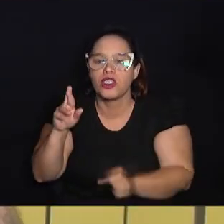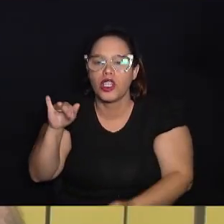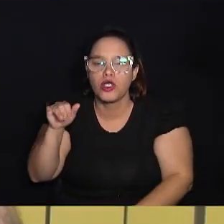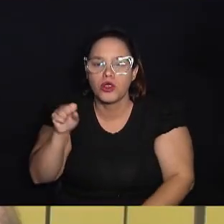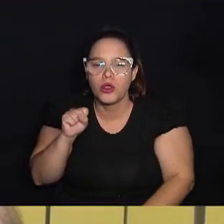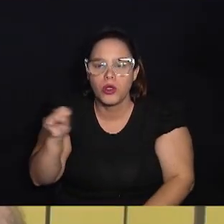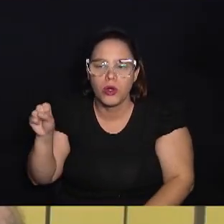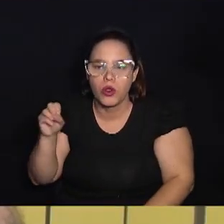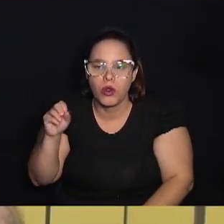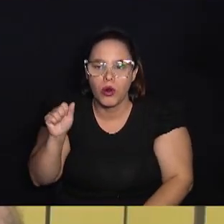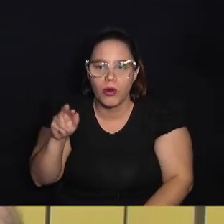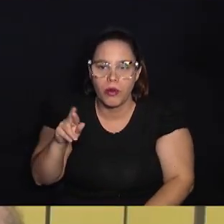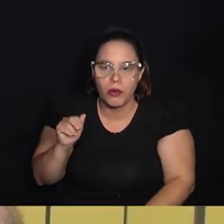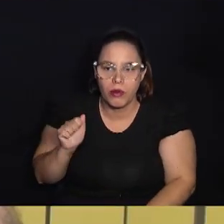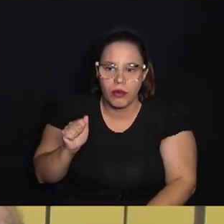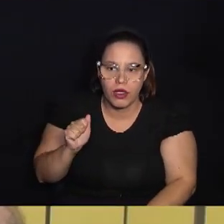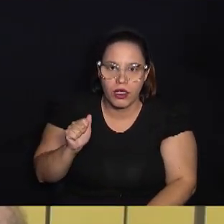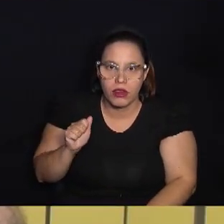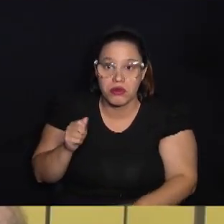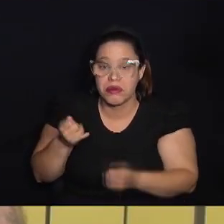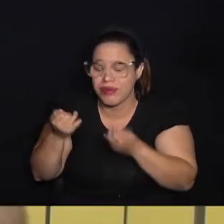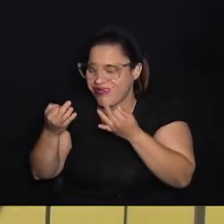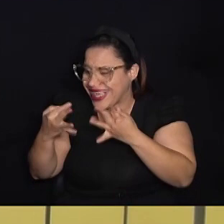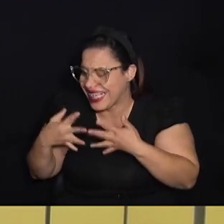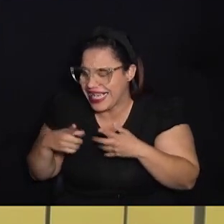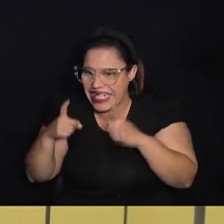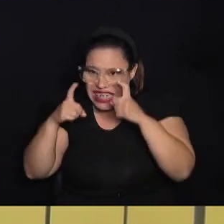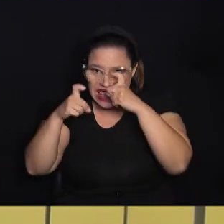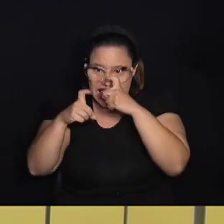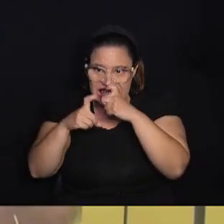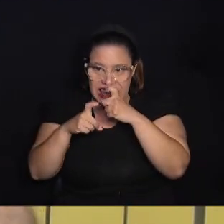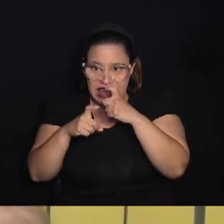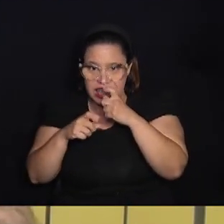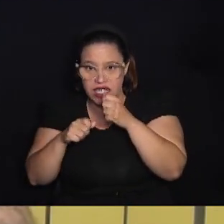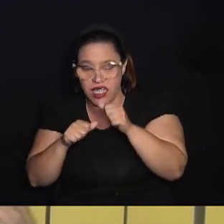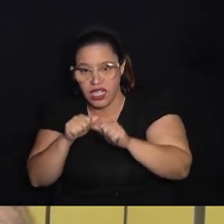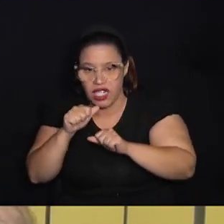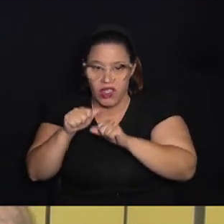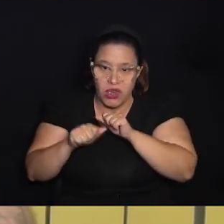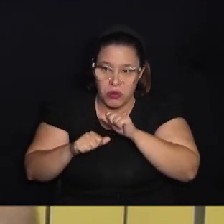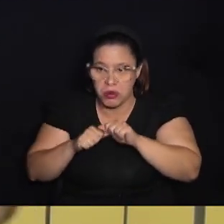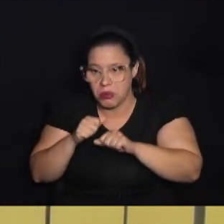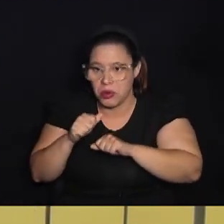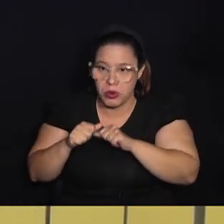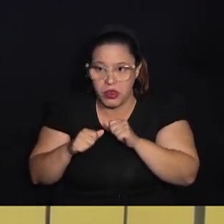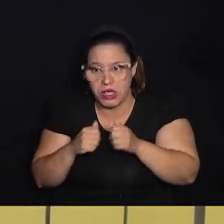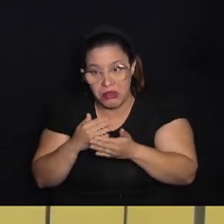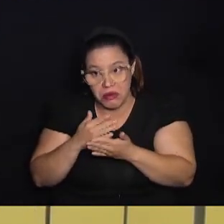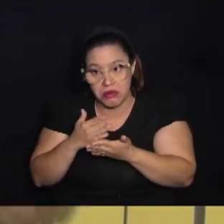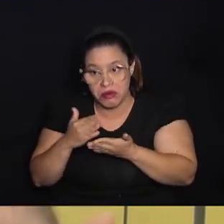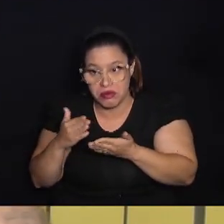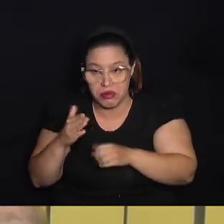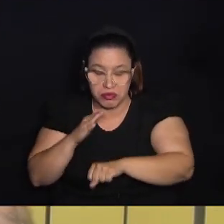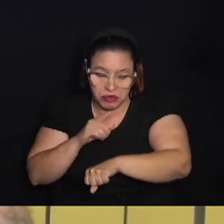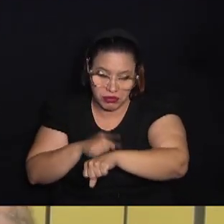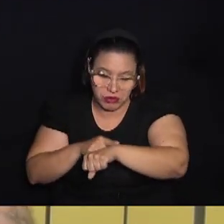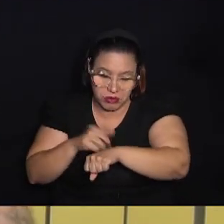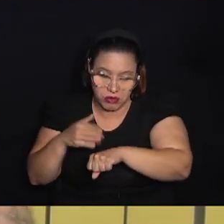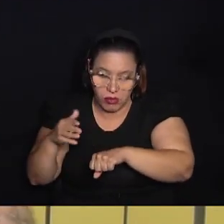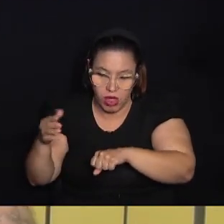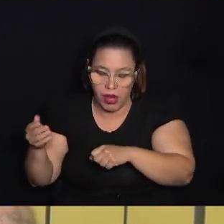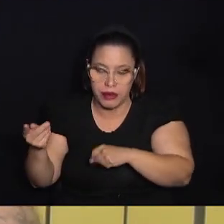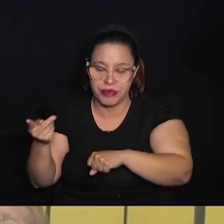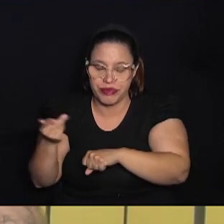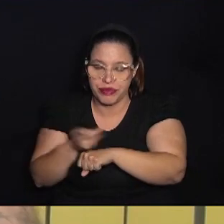hoje eu tenho um pouco de dificuldade de explicar o que é porque ele vai mudando ao longo do tempo né e de acordo com o que a gente encontra pelo nosso